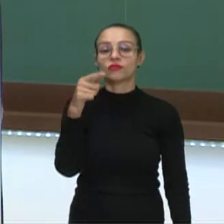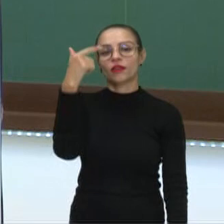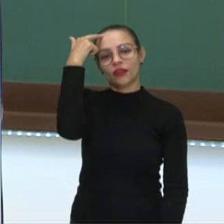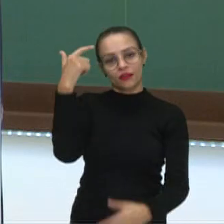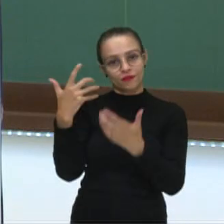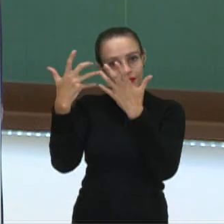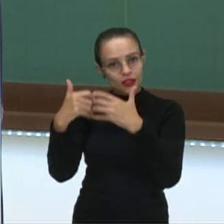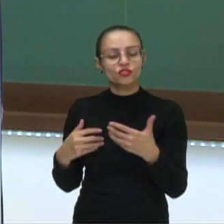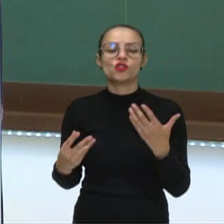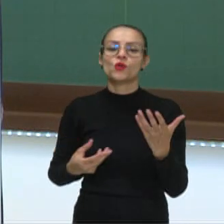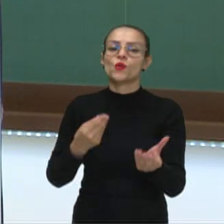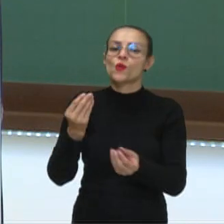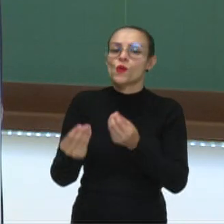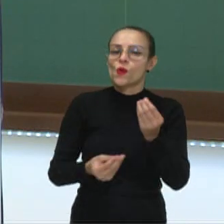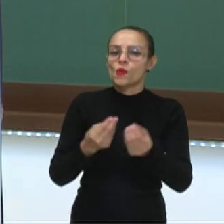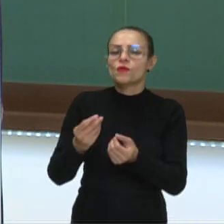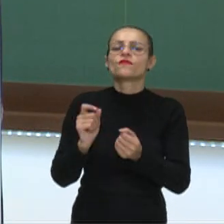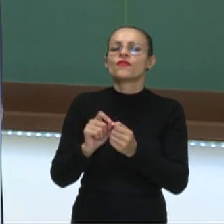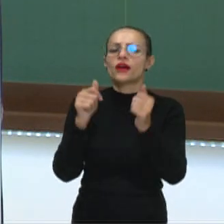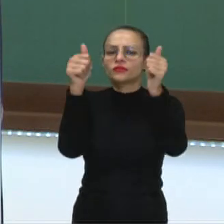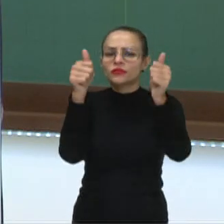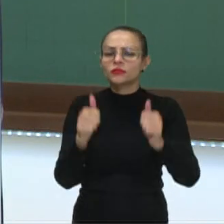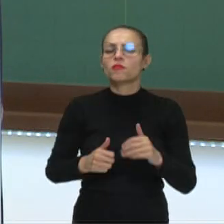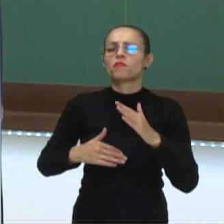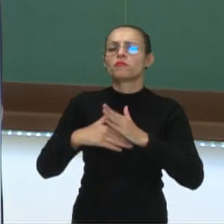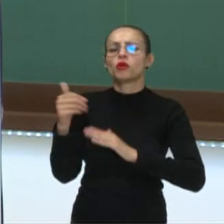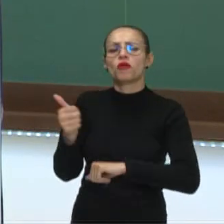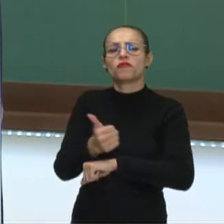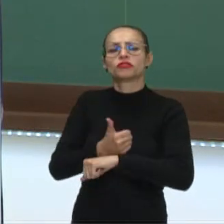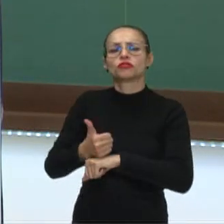sobre a produção profissional de um cartaz.